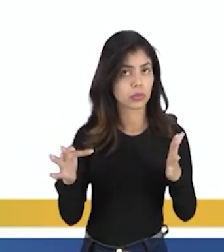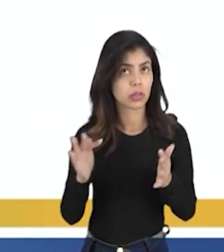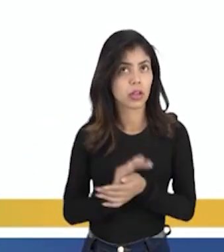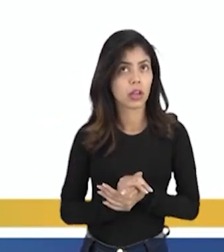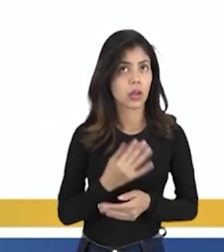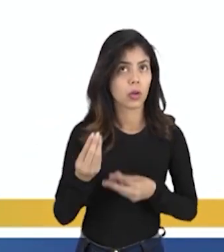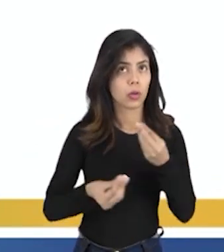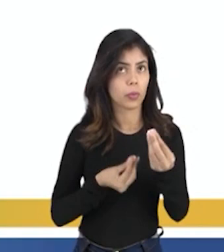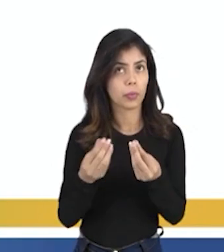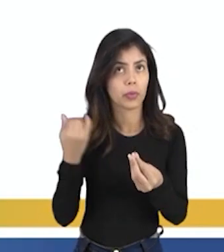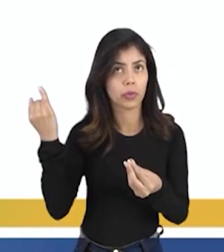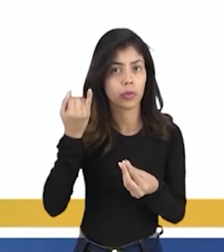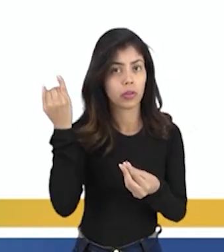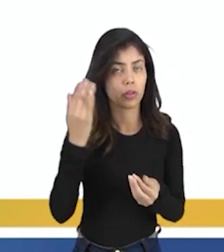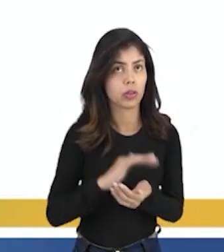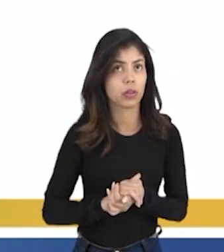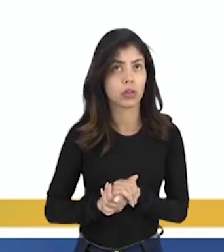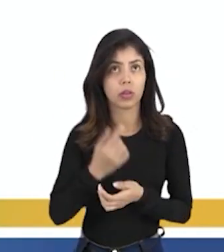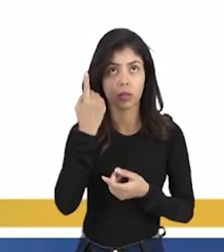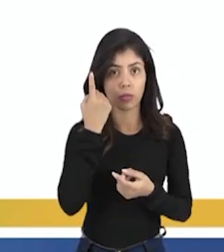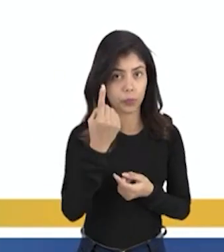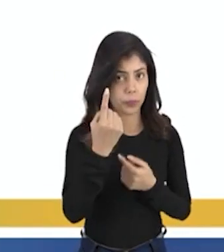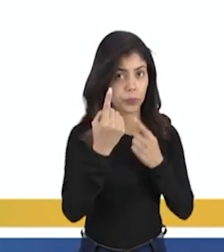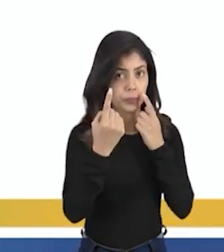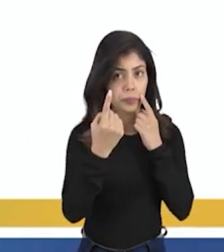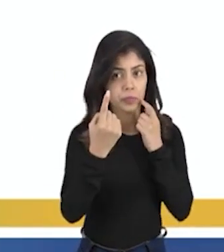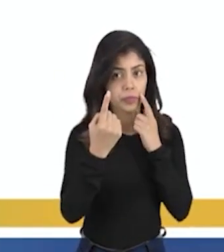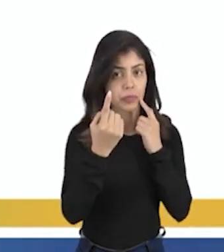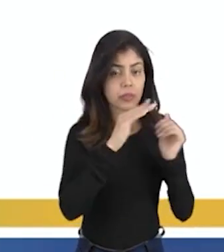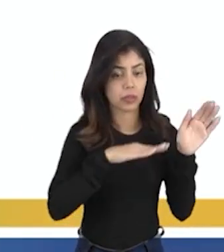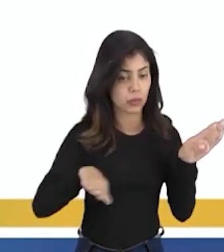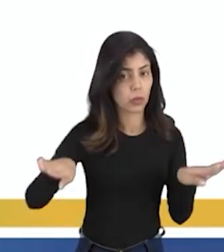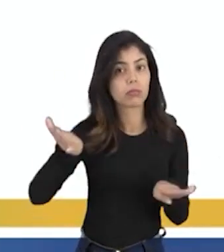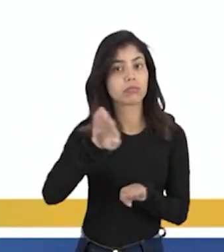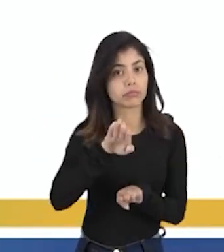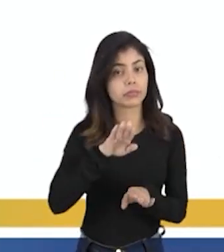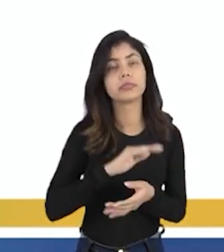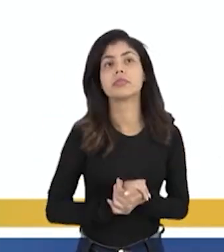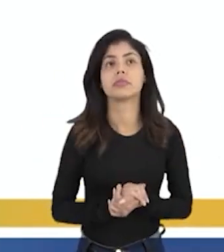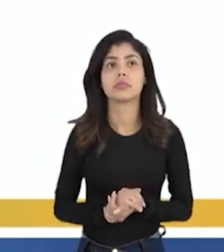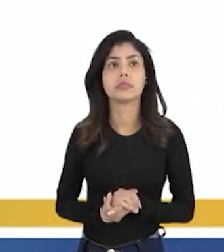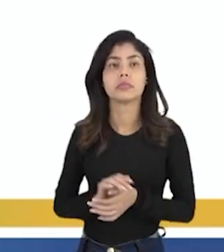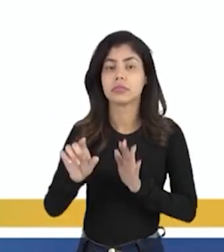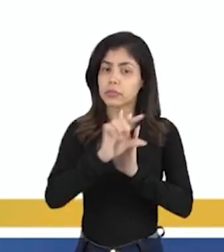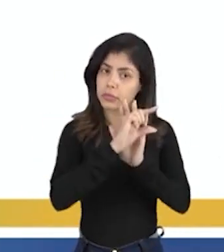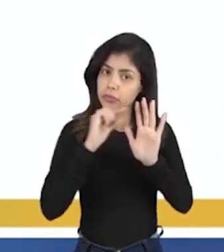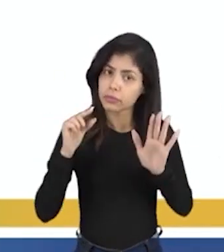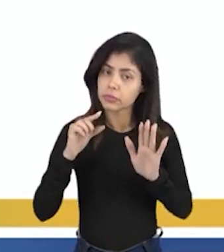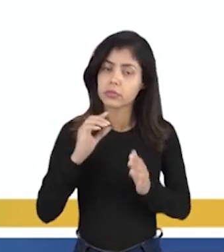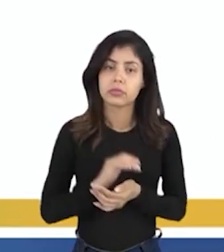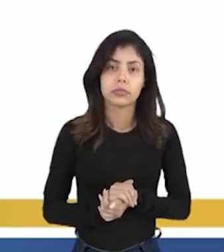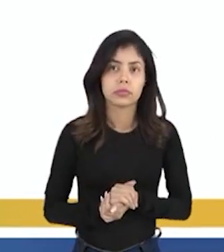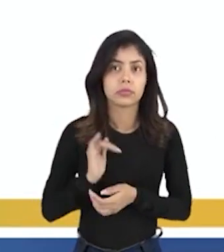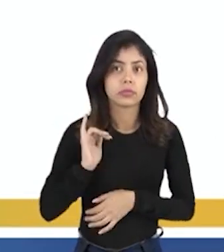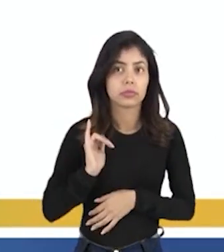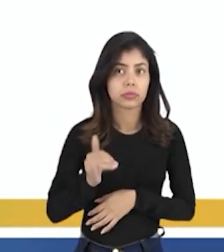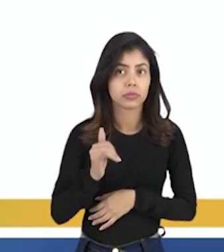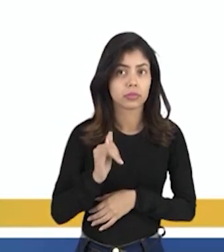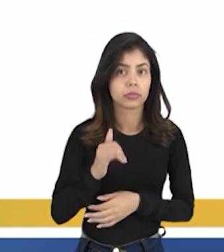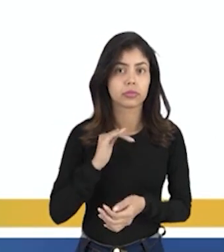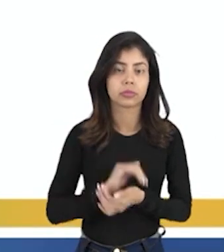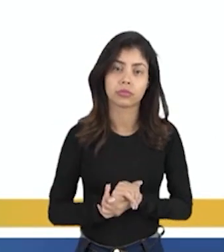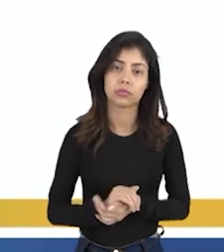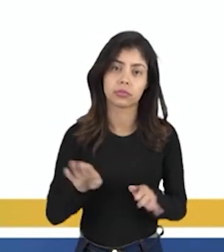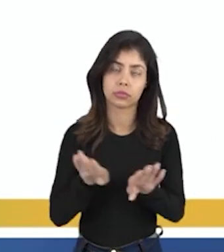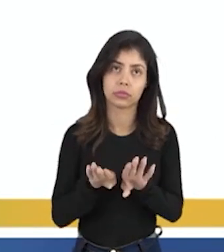funções, com predomínio, entretanto, de uma sobre as outras. No fragmento da crônica Desabafo, a